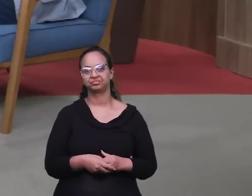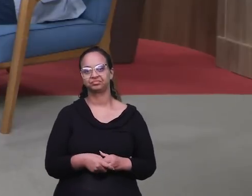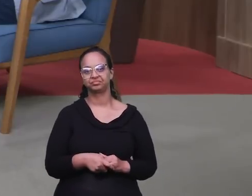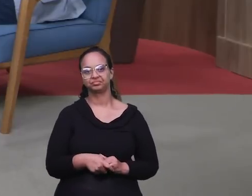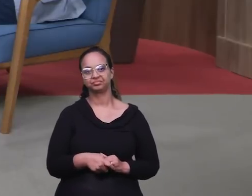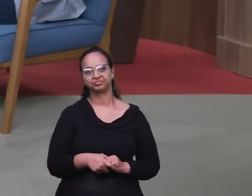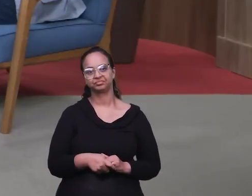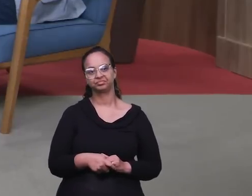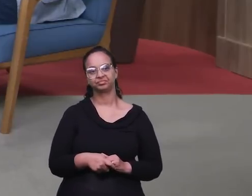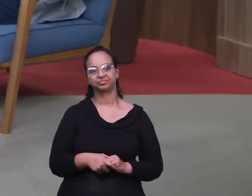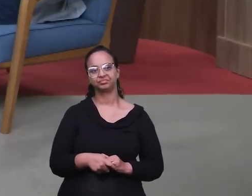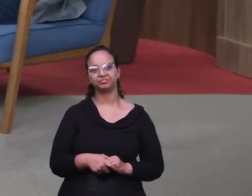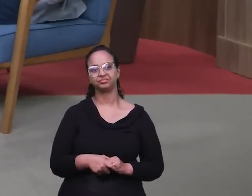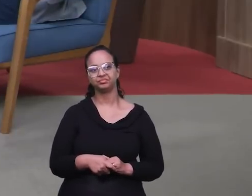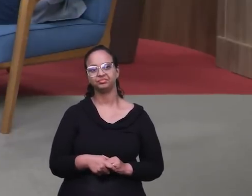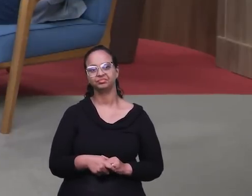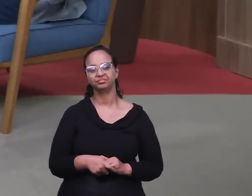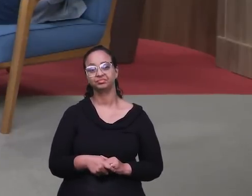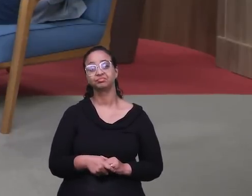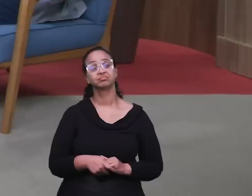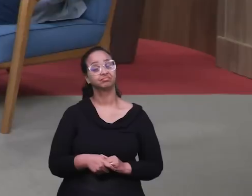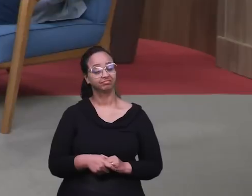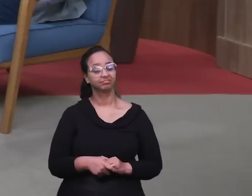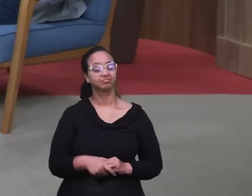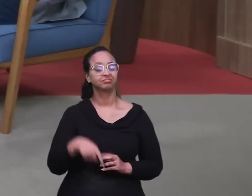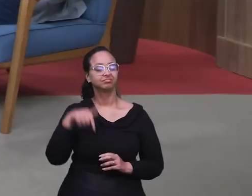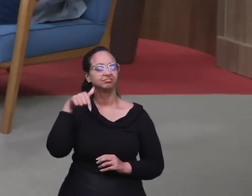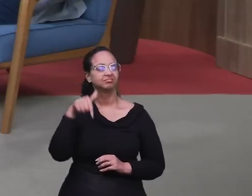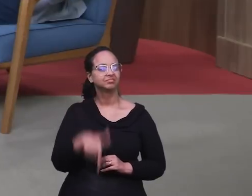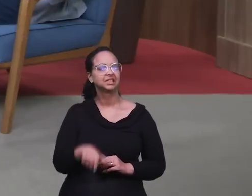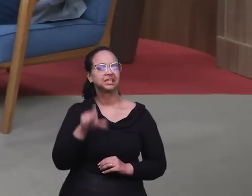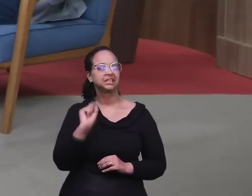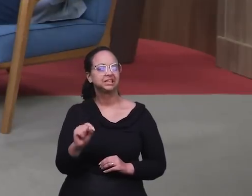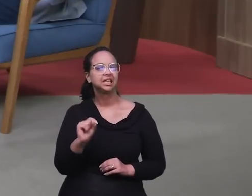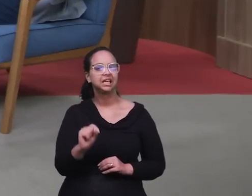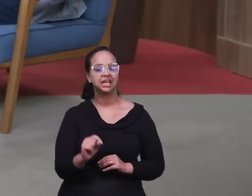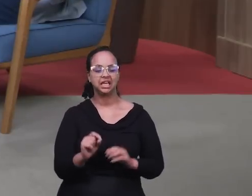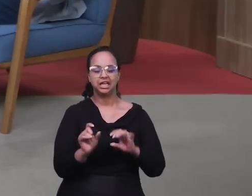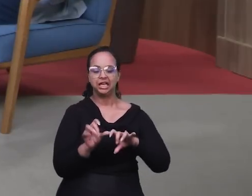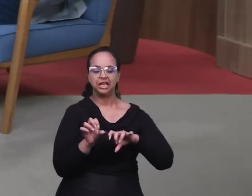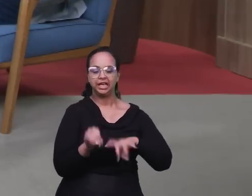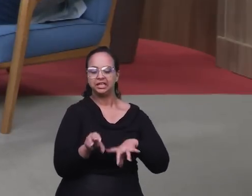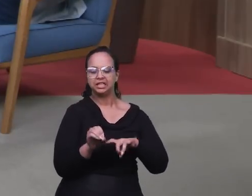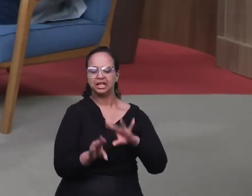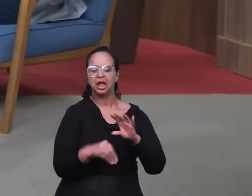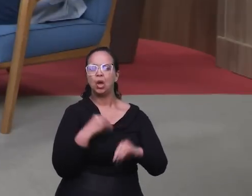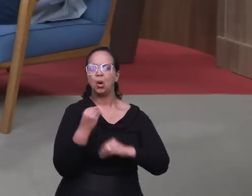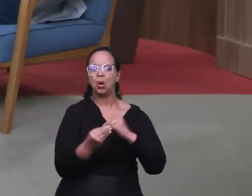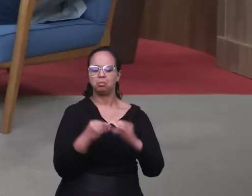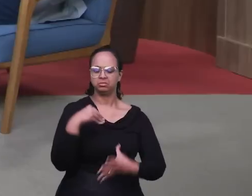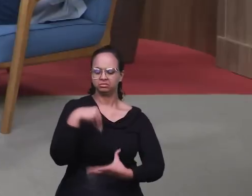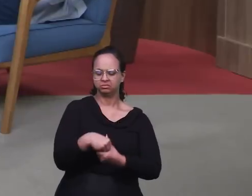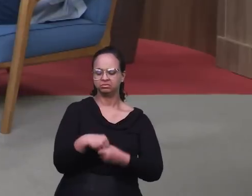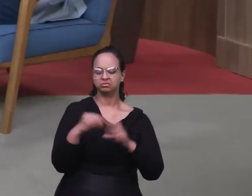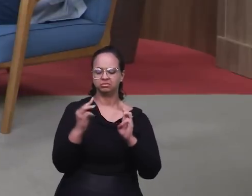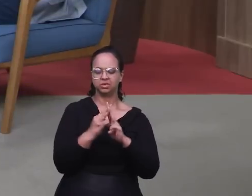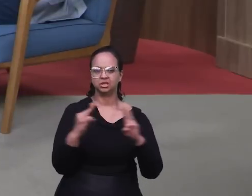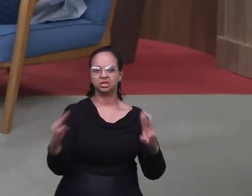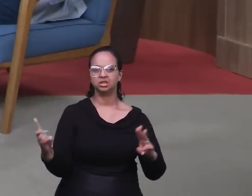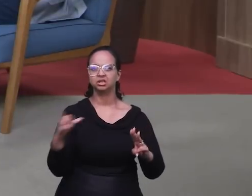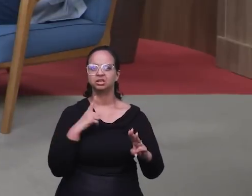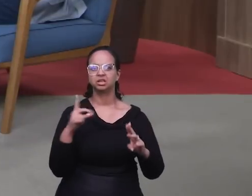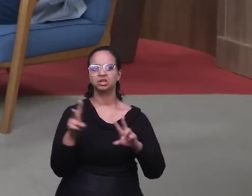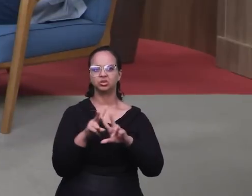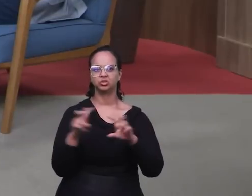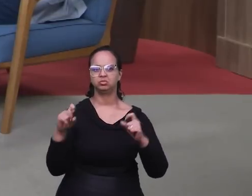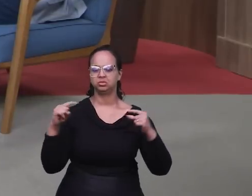Bom, esse quadro, ele traz, como nós falamos, uma abordagem ao tema da Escola